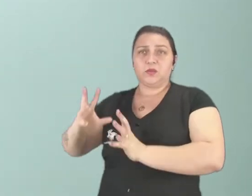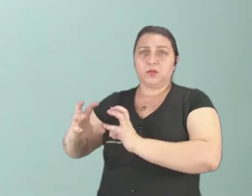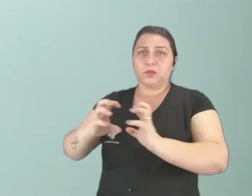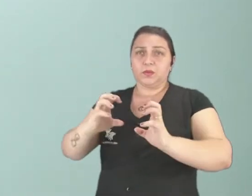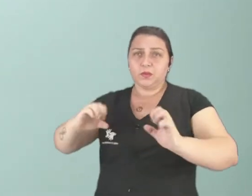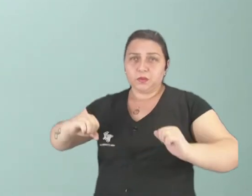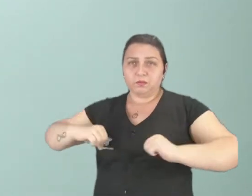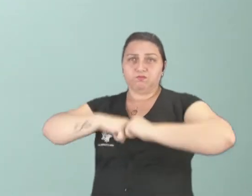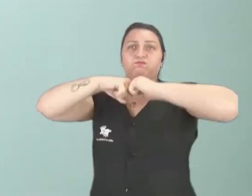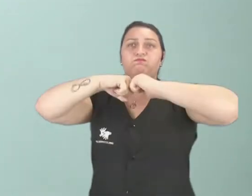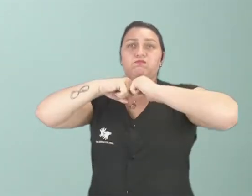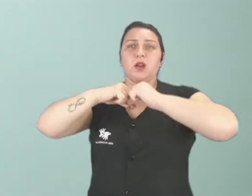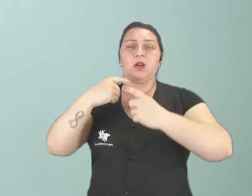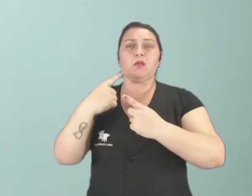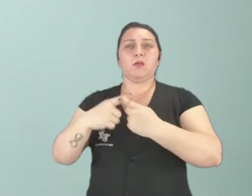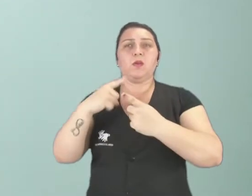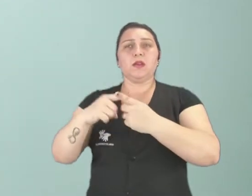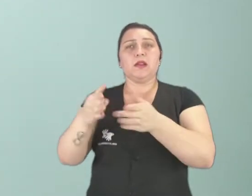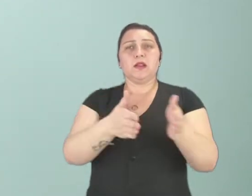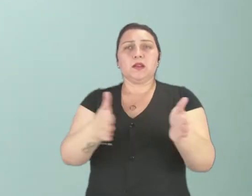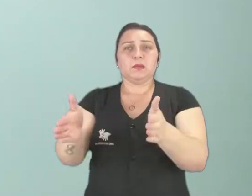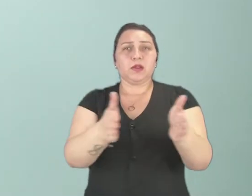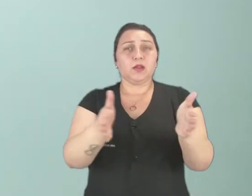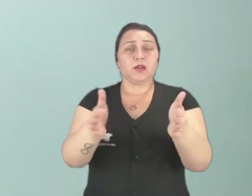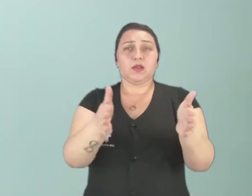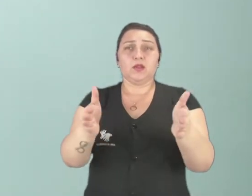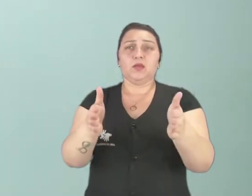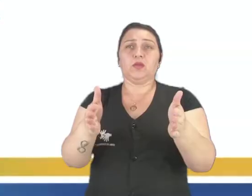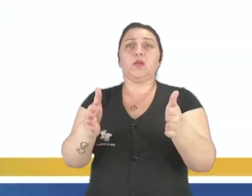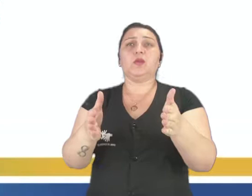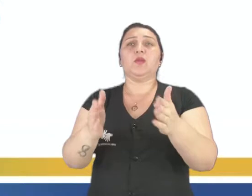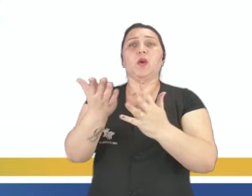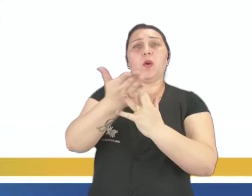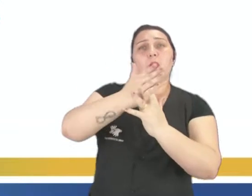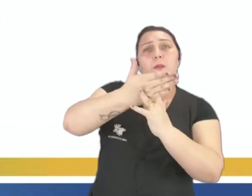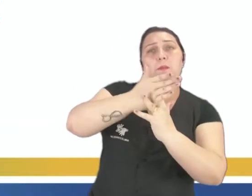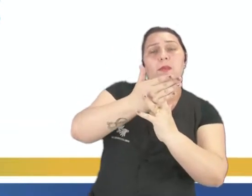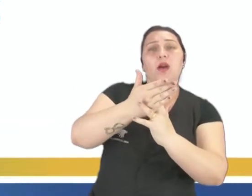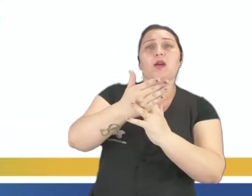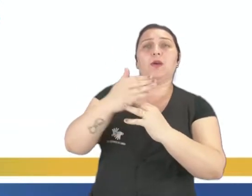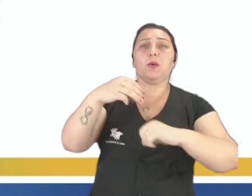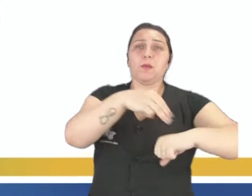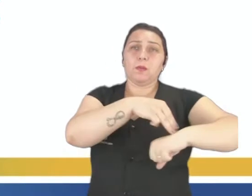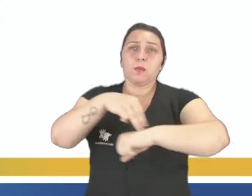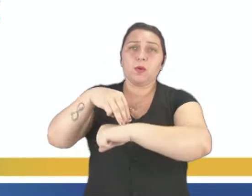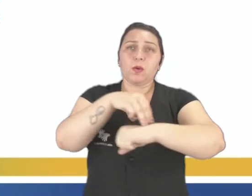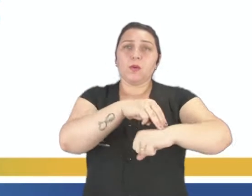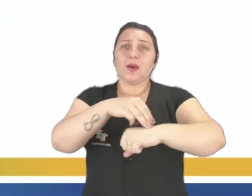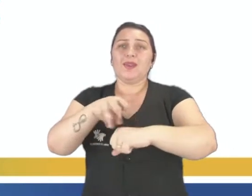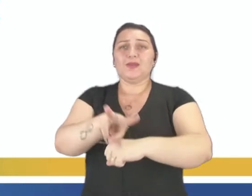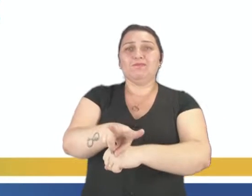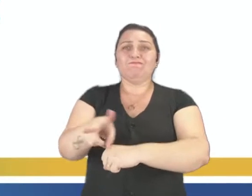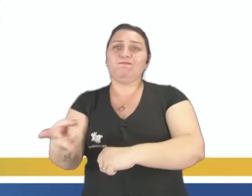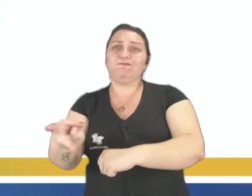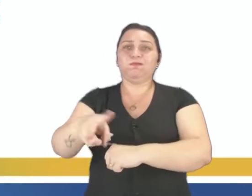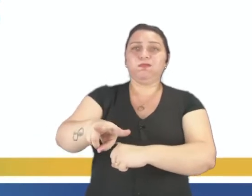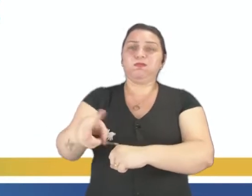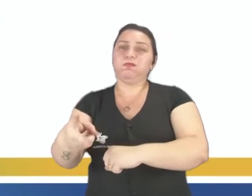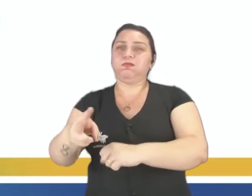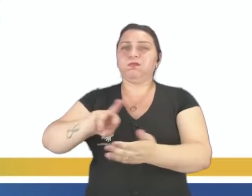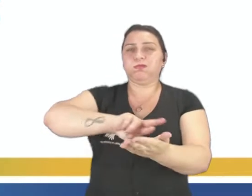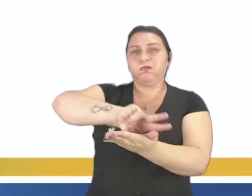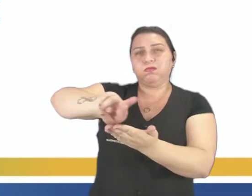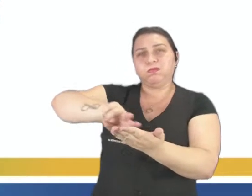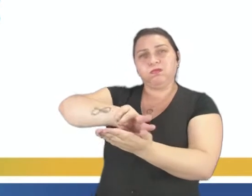esse choque. Porque nesse período nós podemos dizer que o barroco ele foi um momento de transição, onde